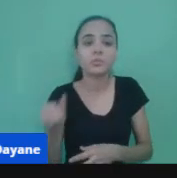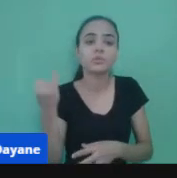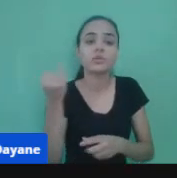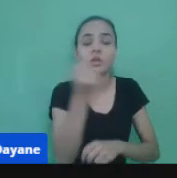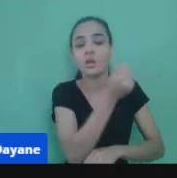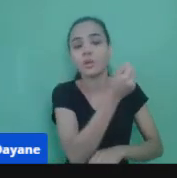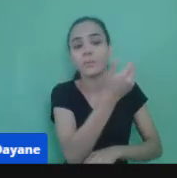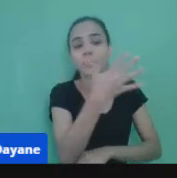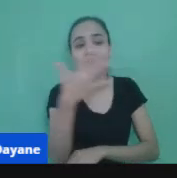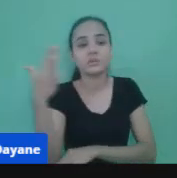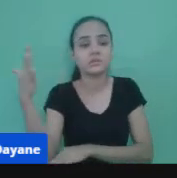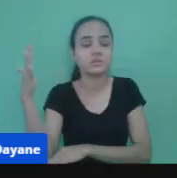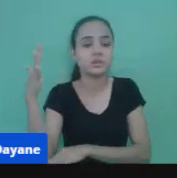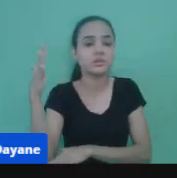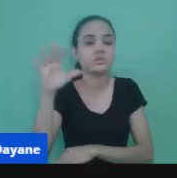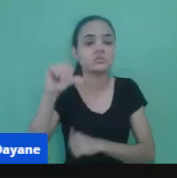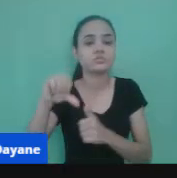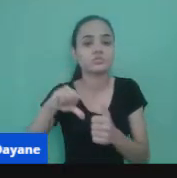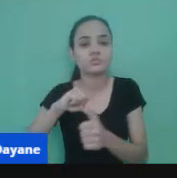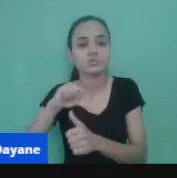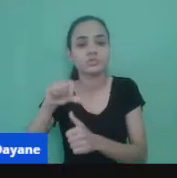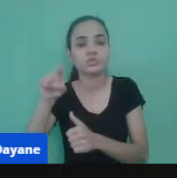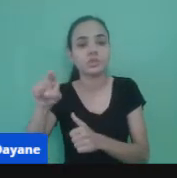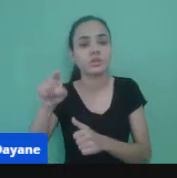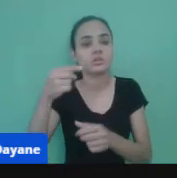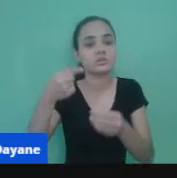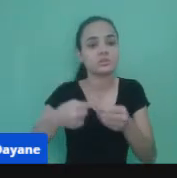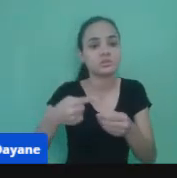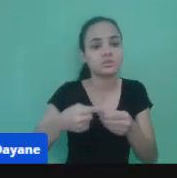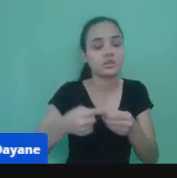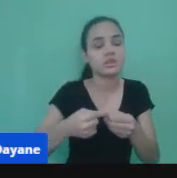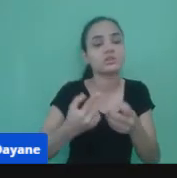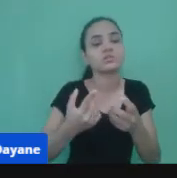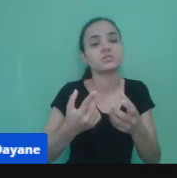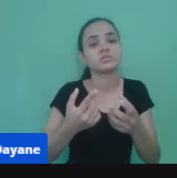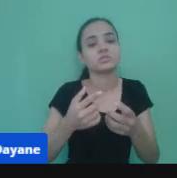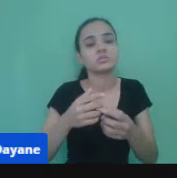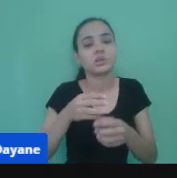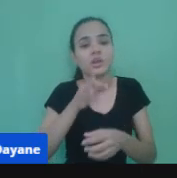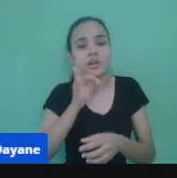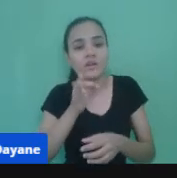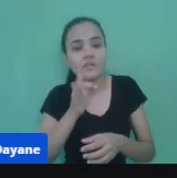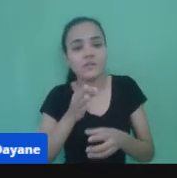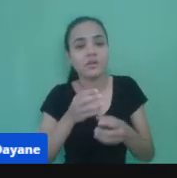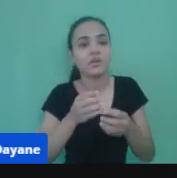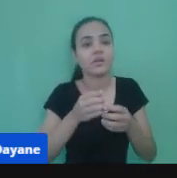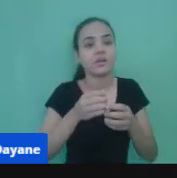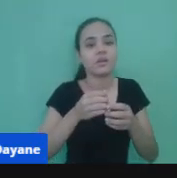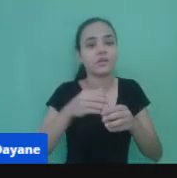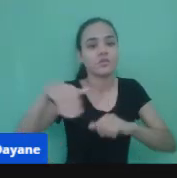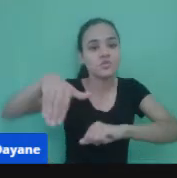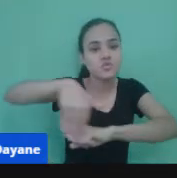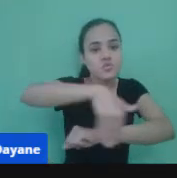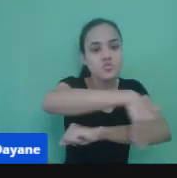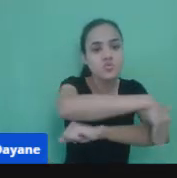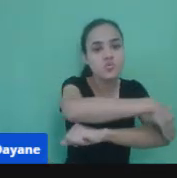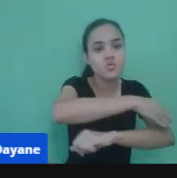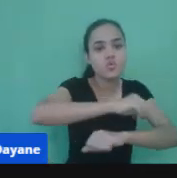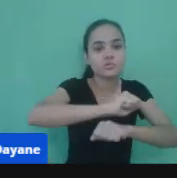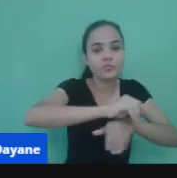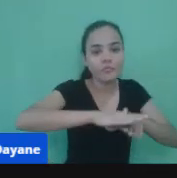como que a expansão do café e das ferrovias influenciou decisivamente na perda